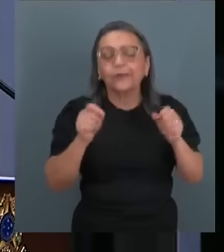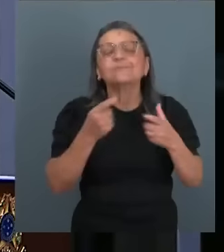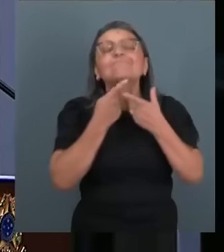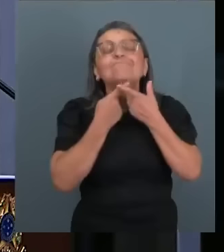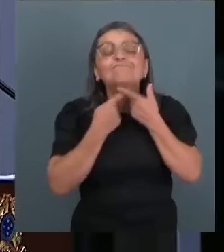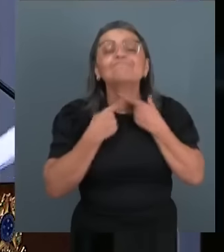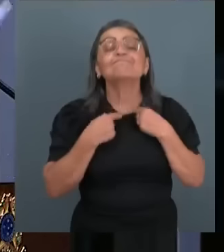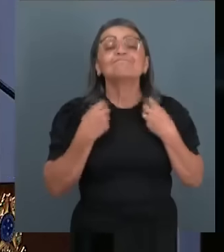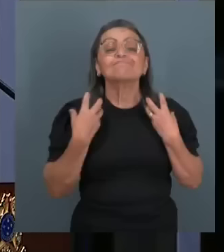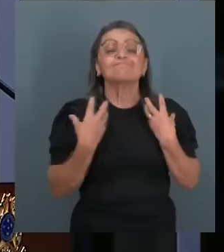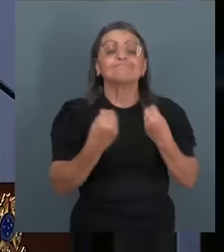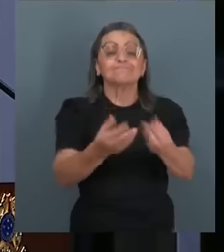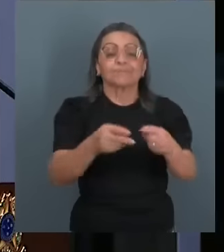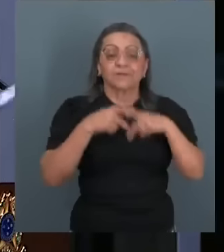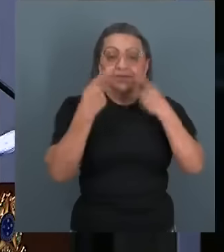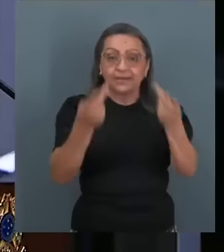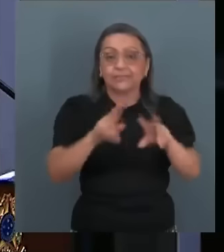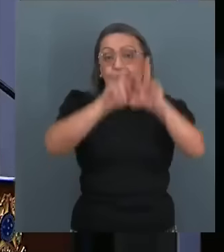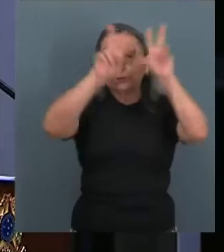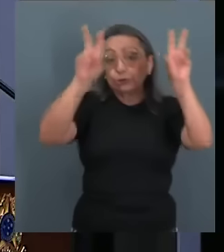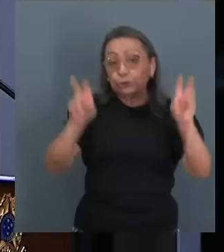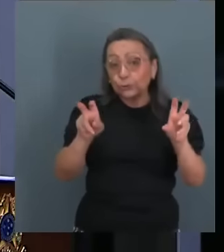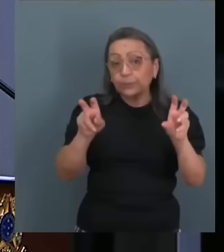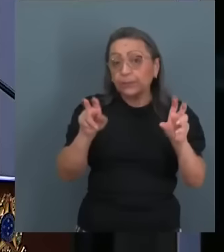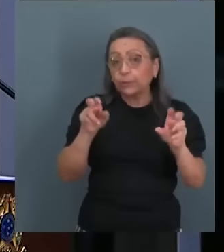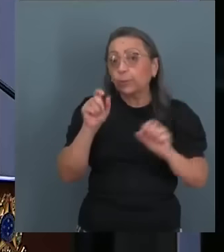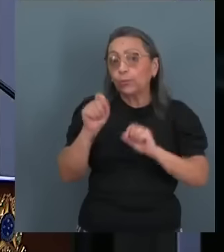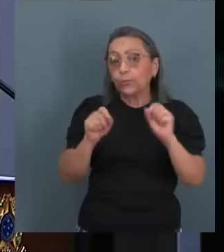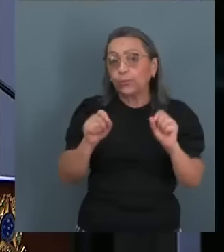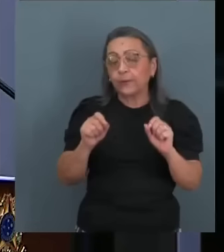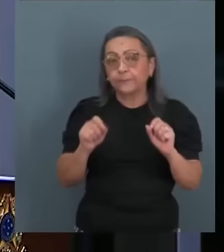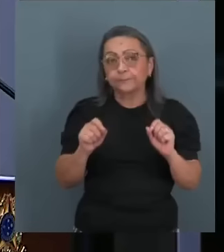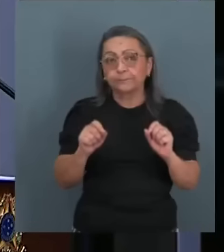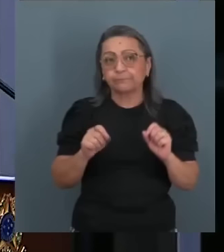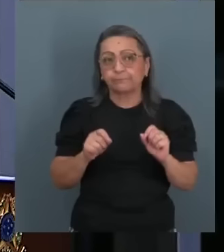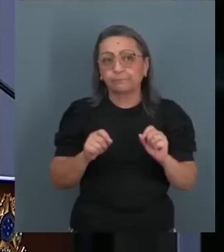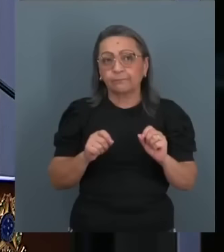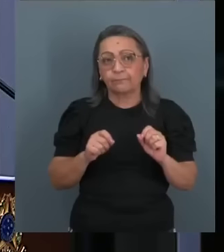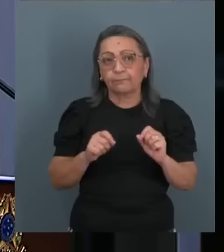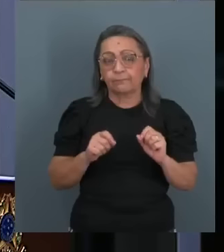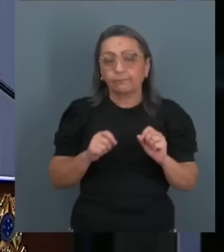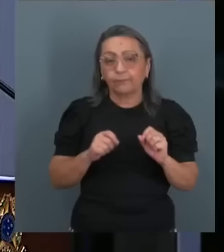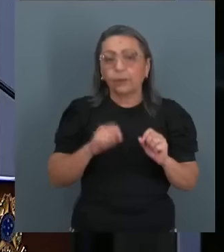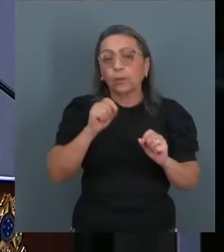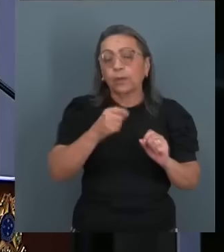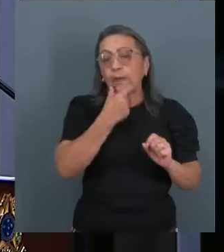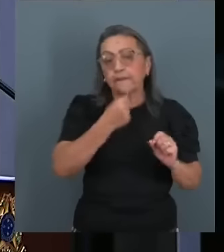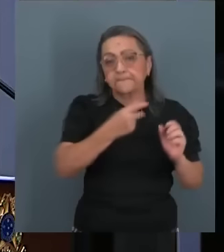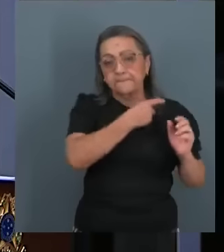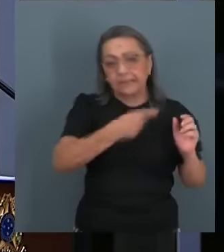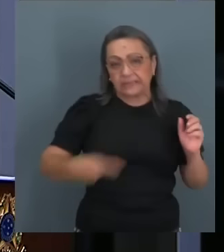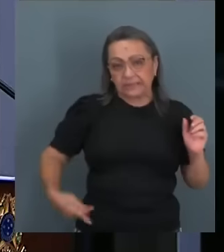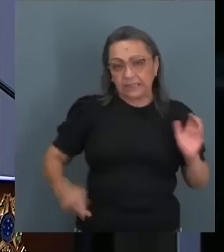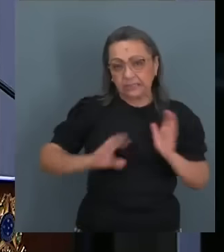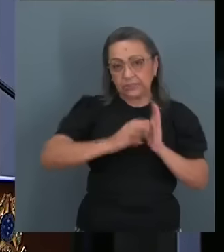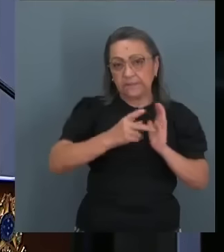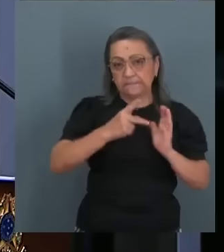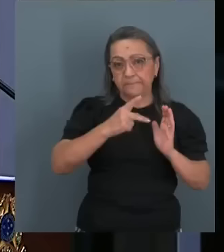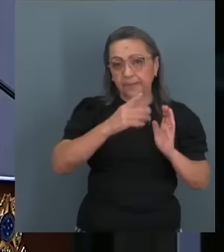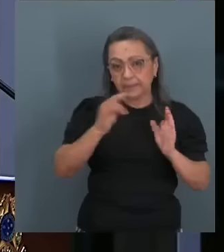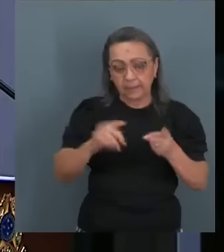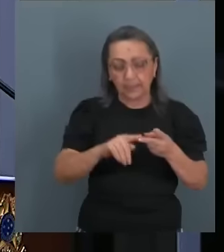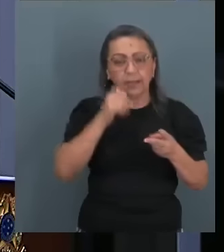de falar sobre as declarações do presidente do PT e da ex-ministra